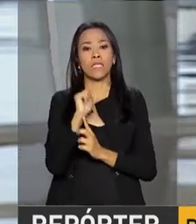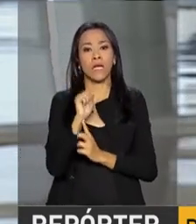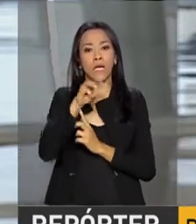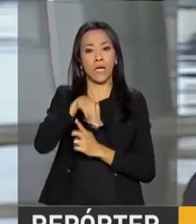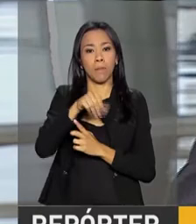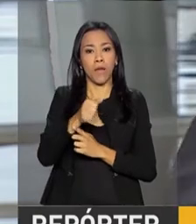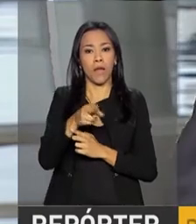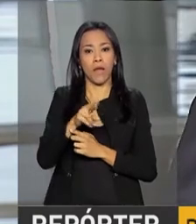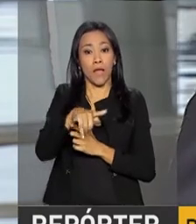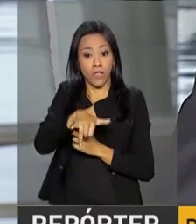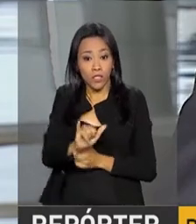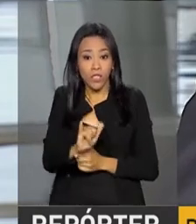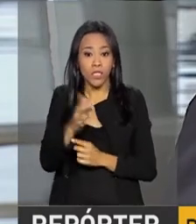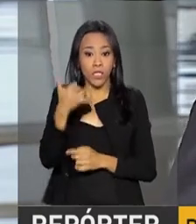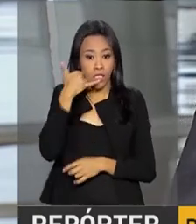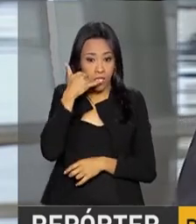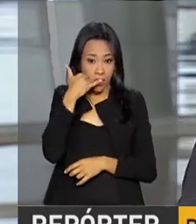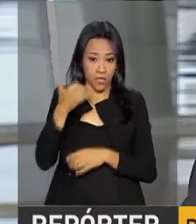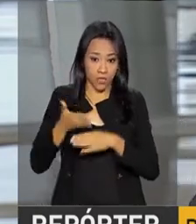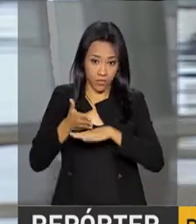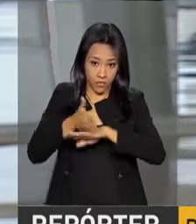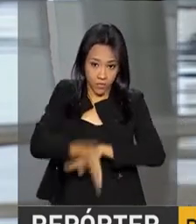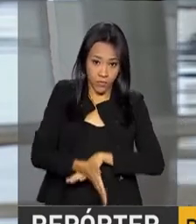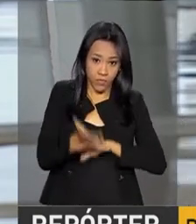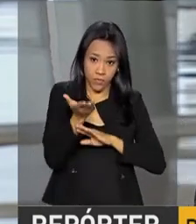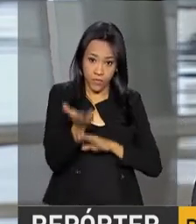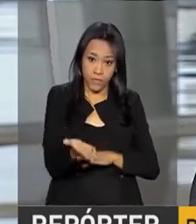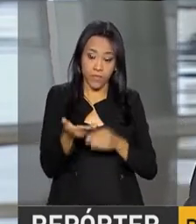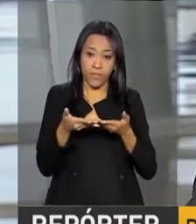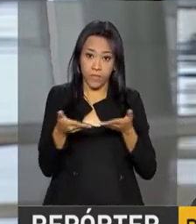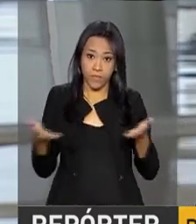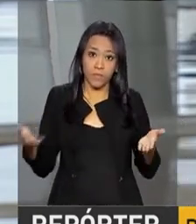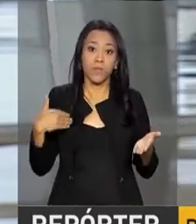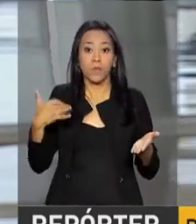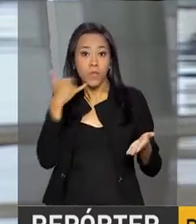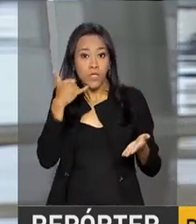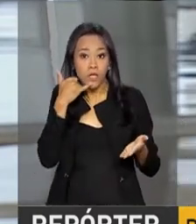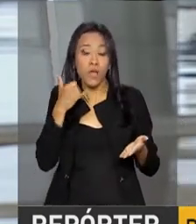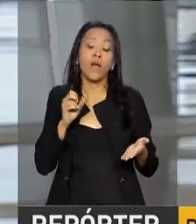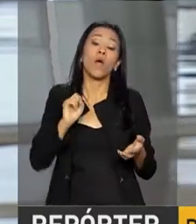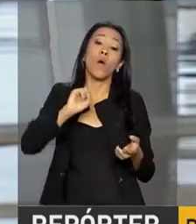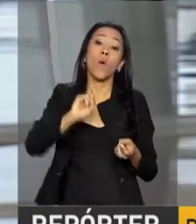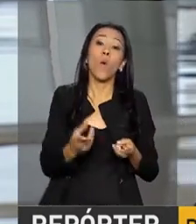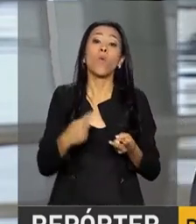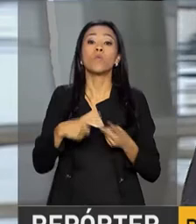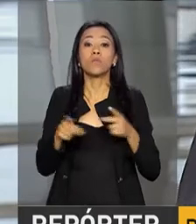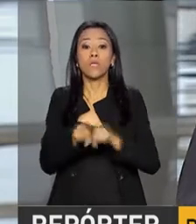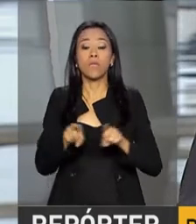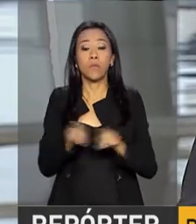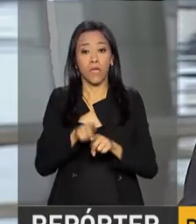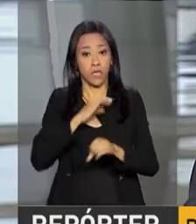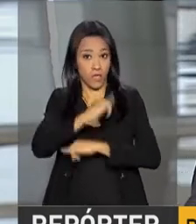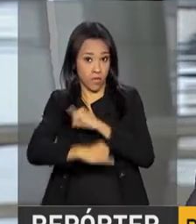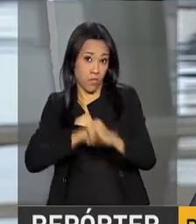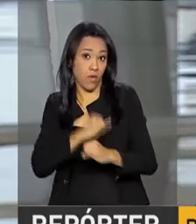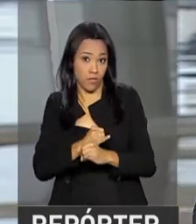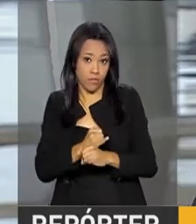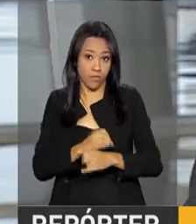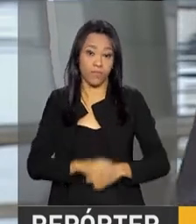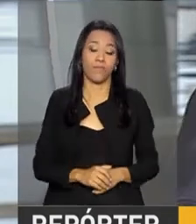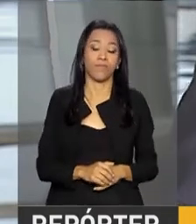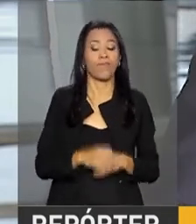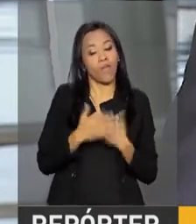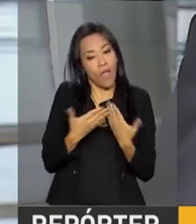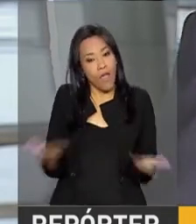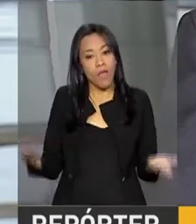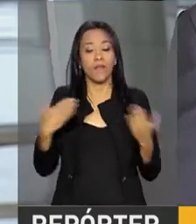do telefone disponibilizado pelo Ministério das Relações Exteriores ou também por meio de um e-mail. Carolina,